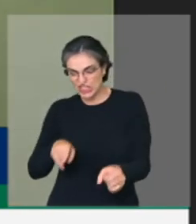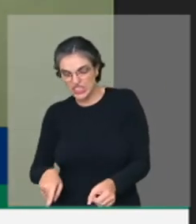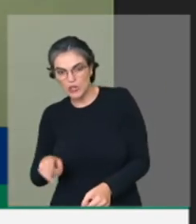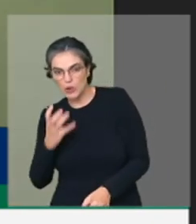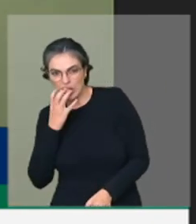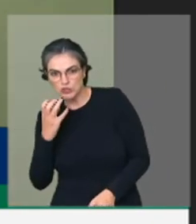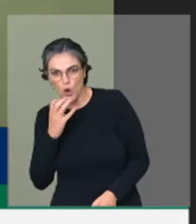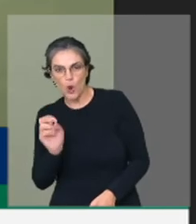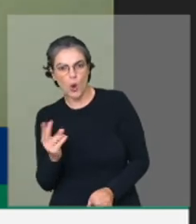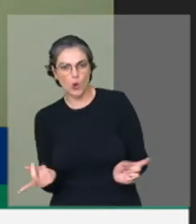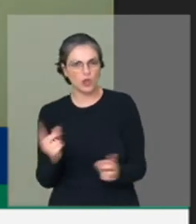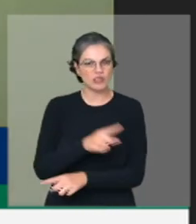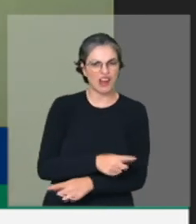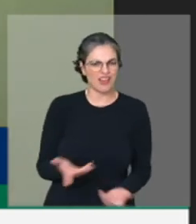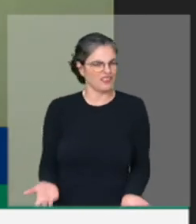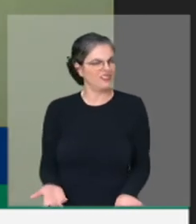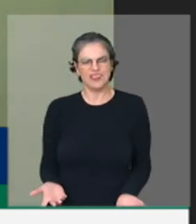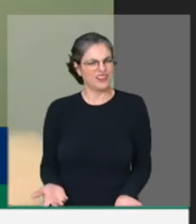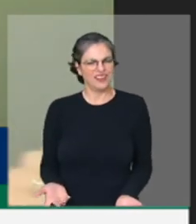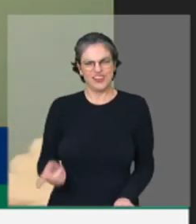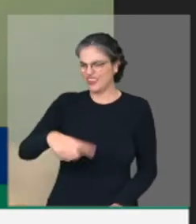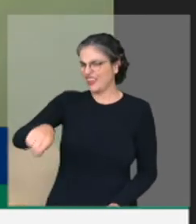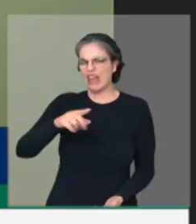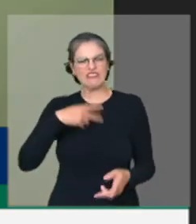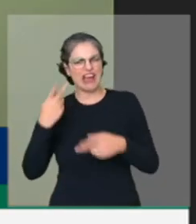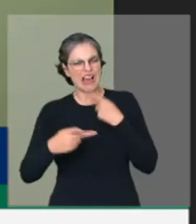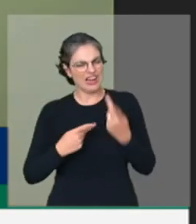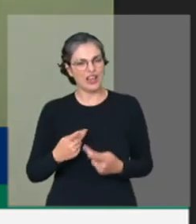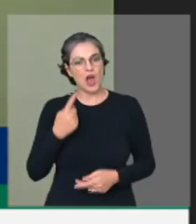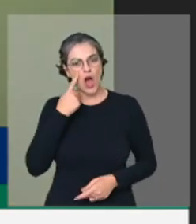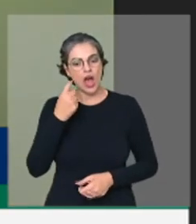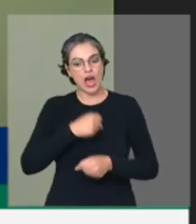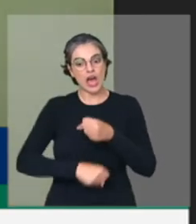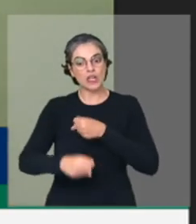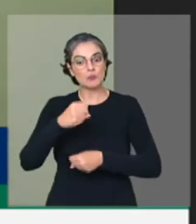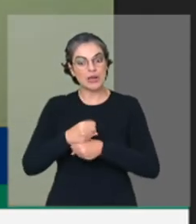para... Pelo que falaram, no ano passado,